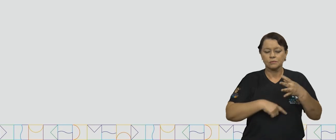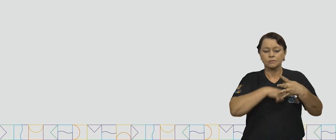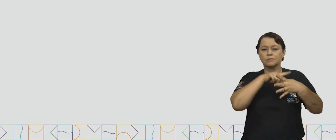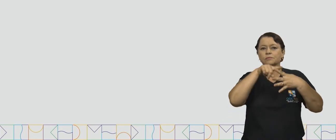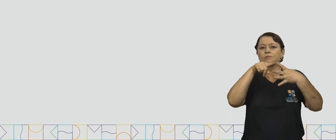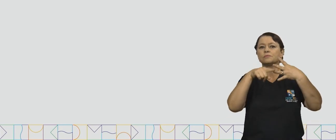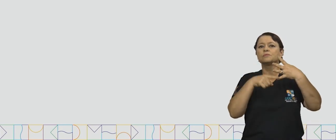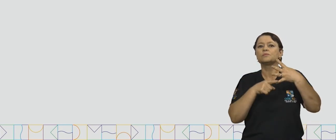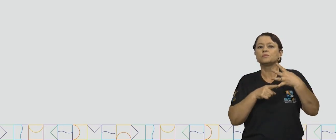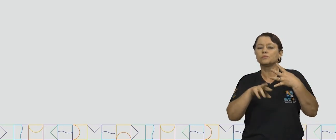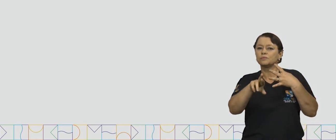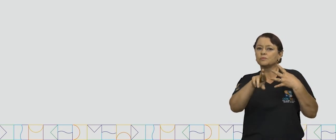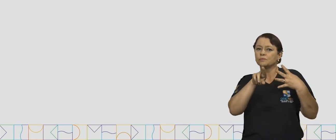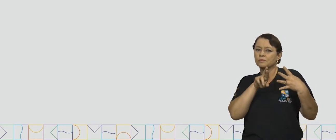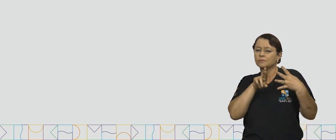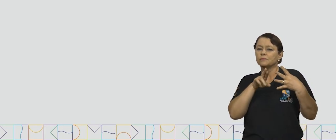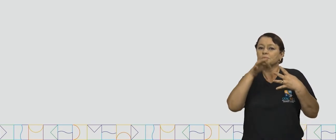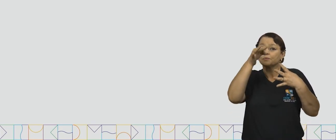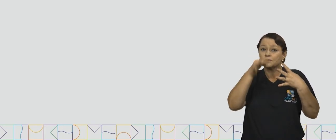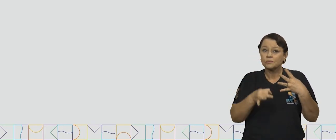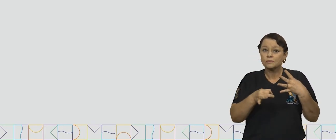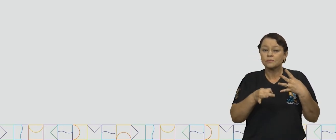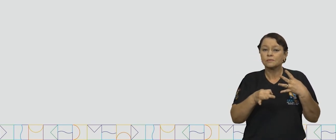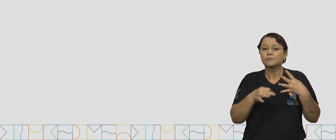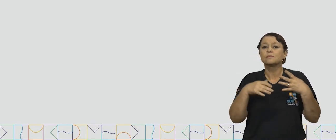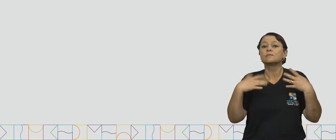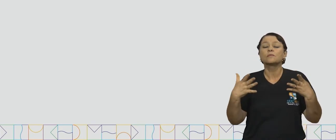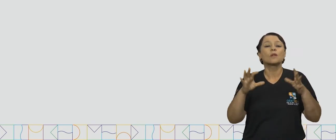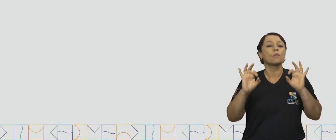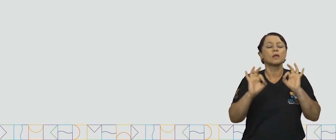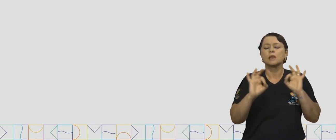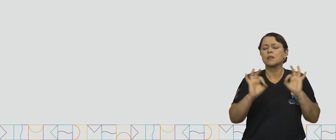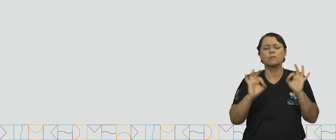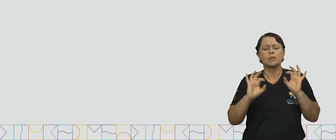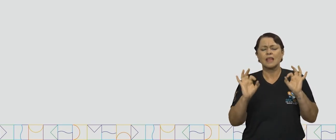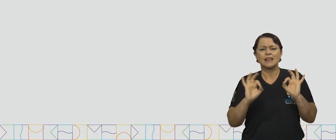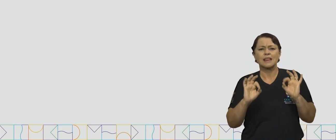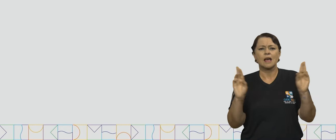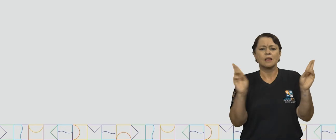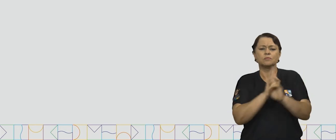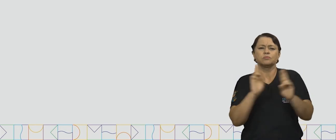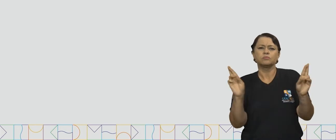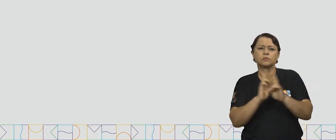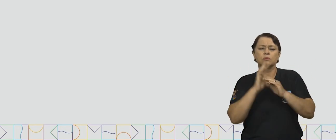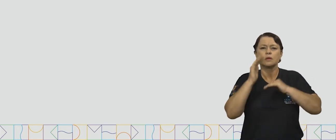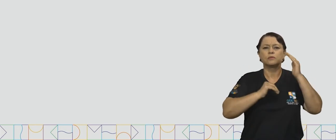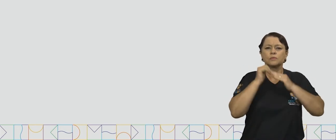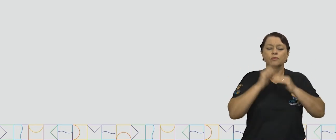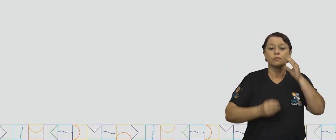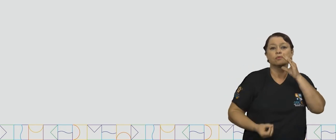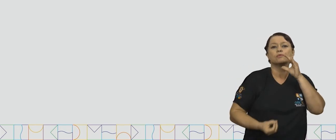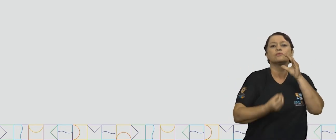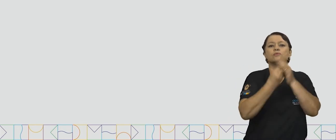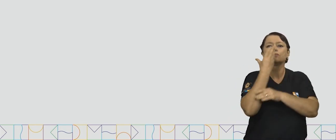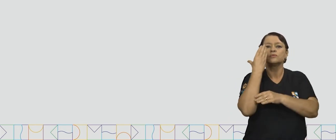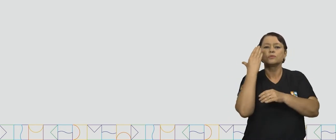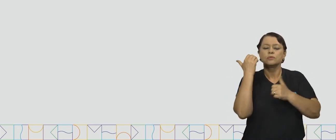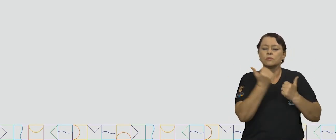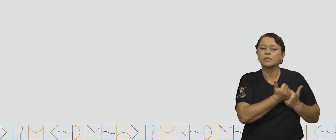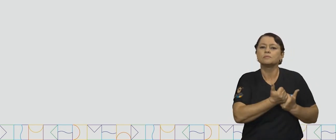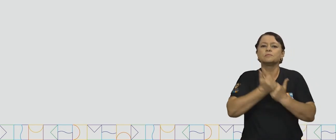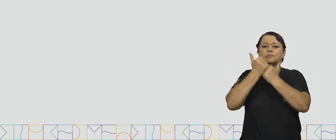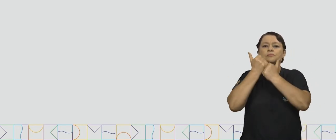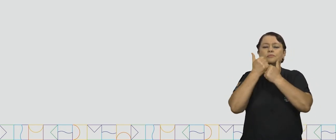alternativas abaixo, qual não está relacionada às profissões criadas para dar suporte